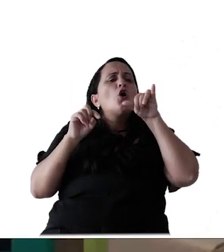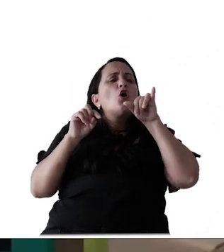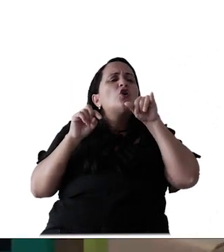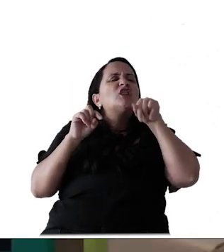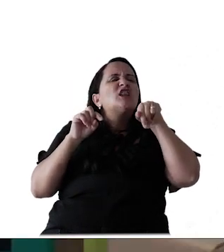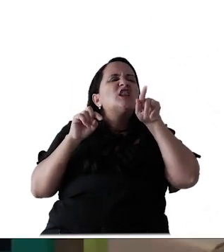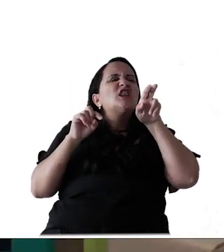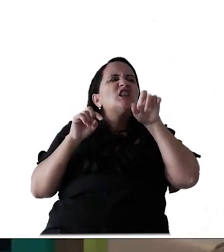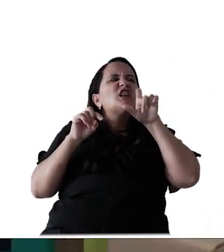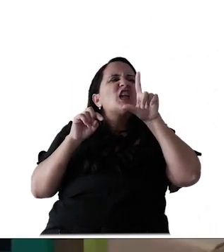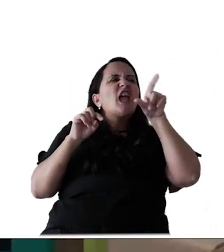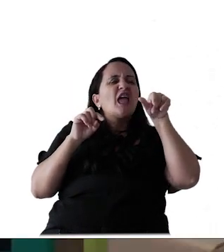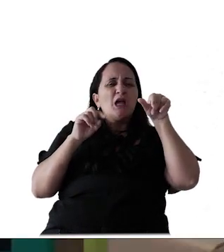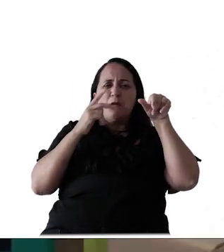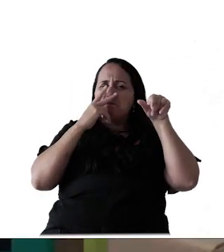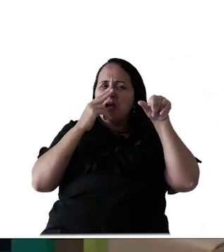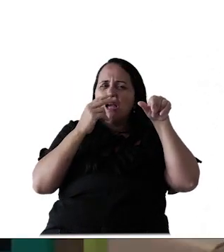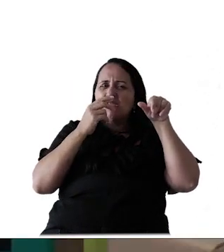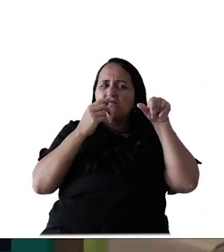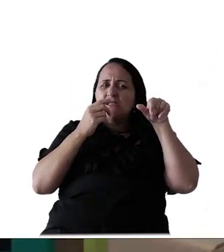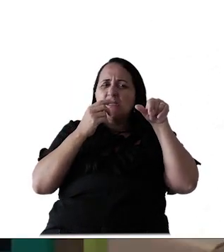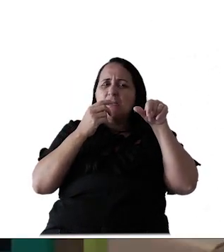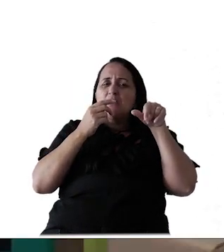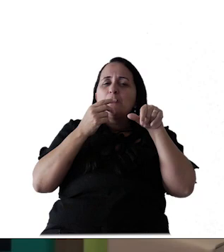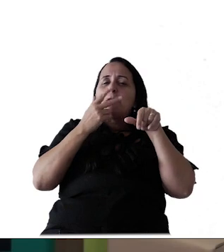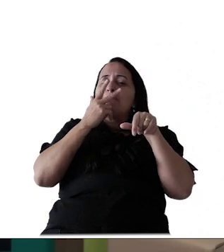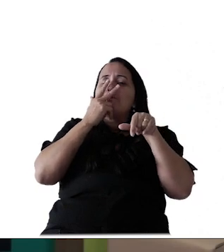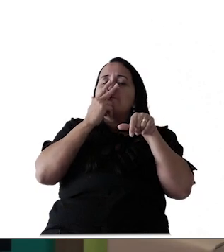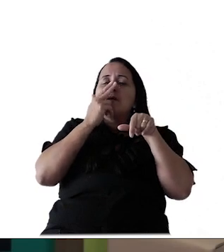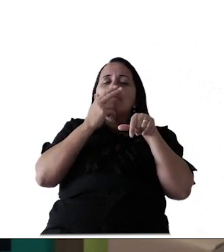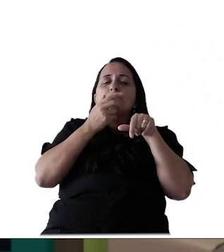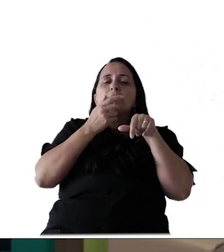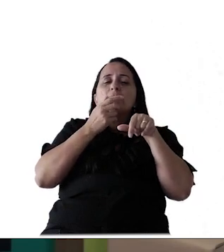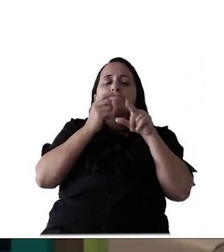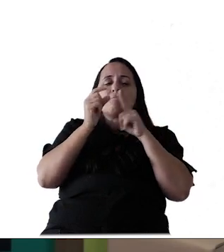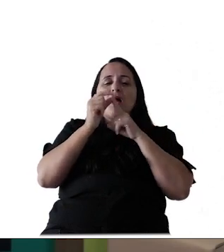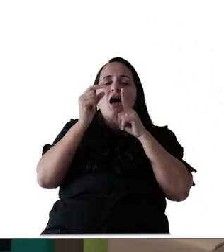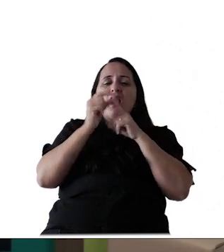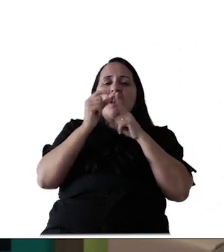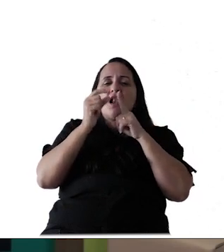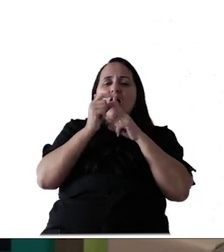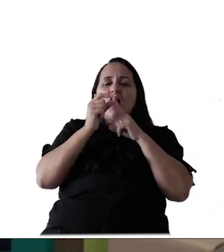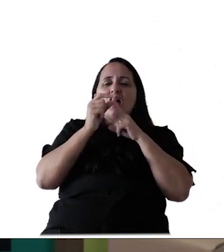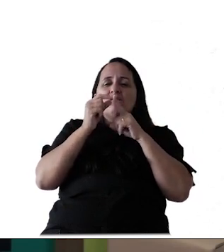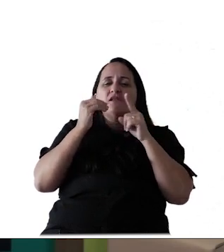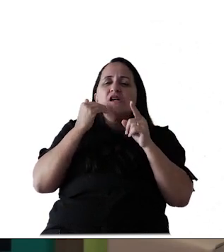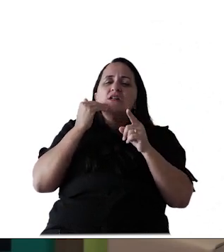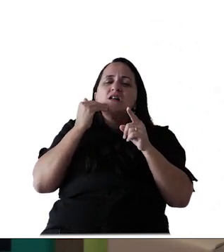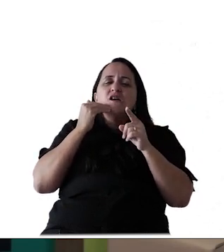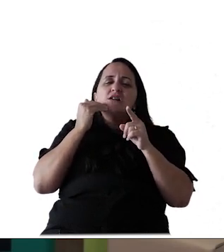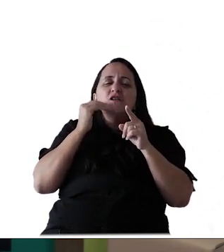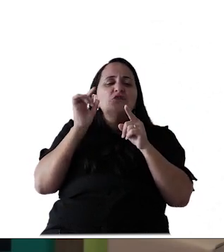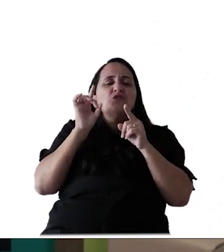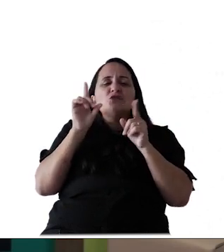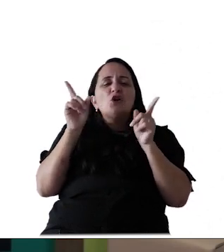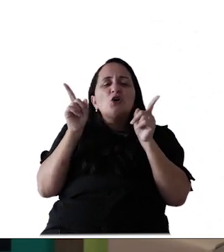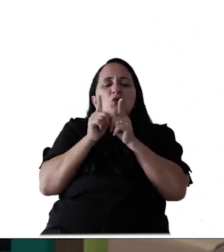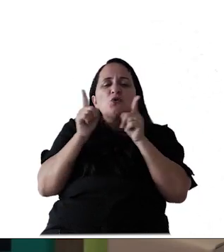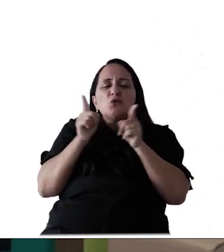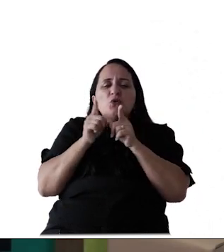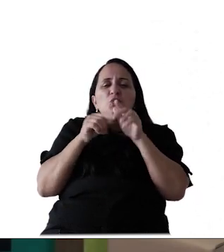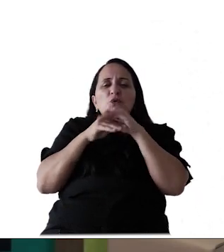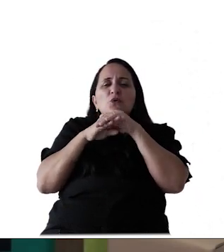que é um sotaque do mineiro. E essa expressão, né, bem subtraída,